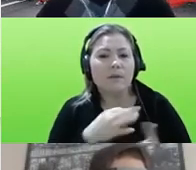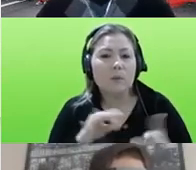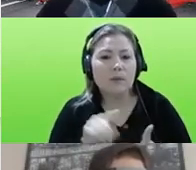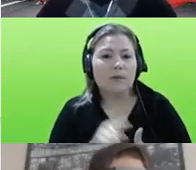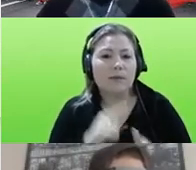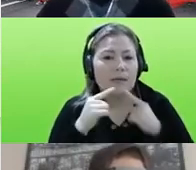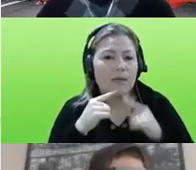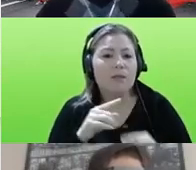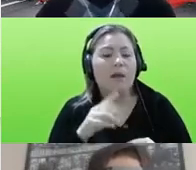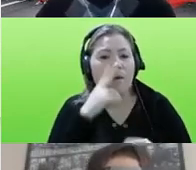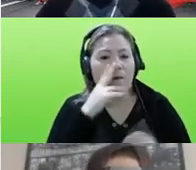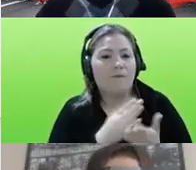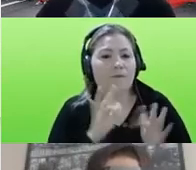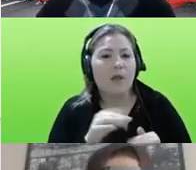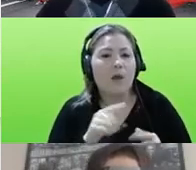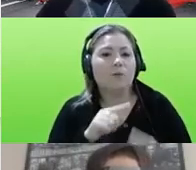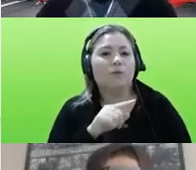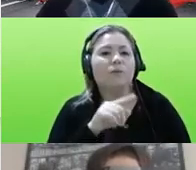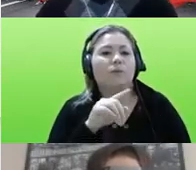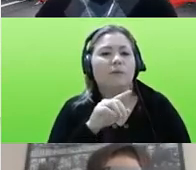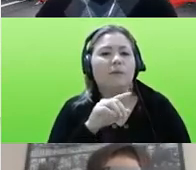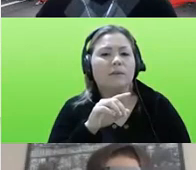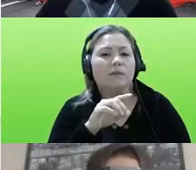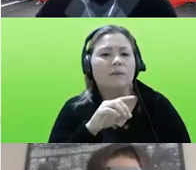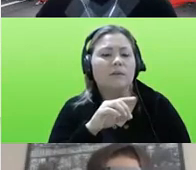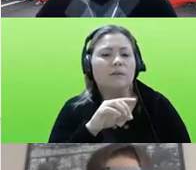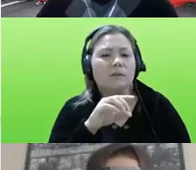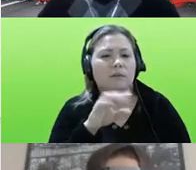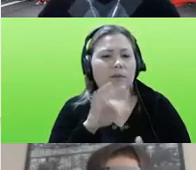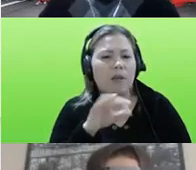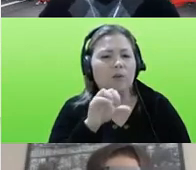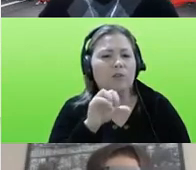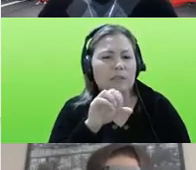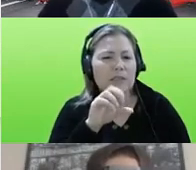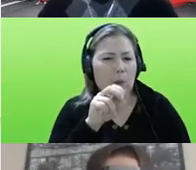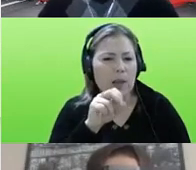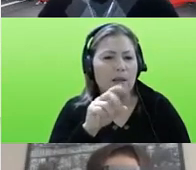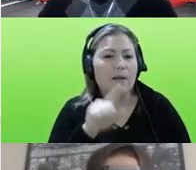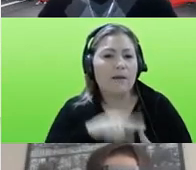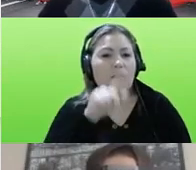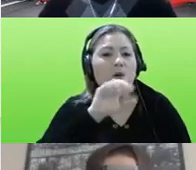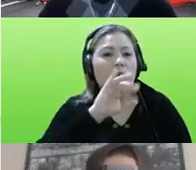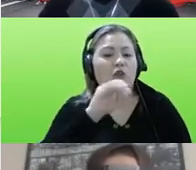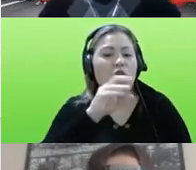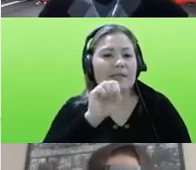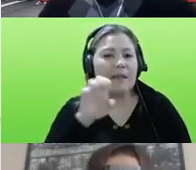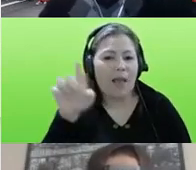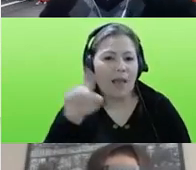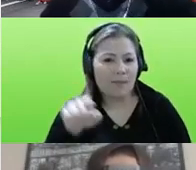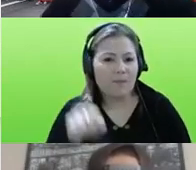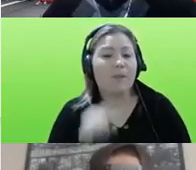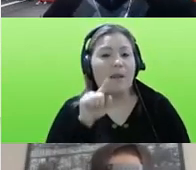anos 50, com José Guilherme Melchior e Roberto Schwartz. Esse movimento